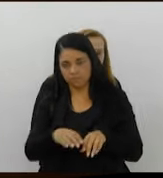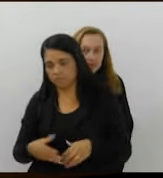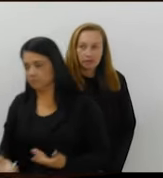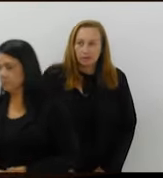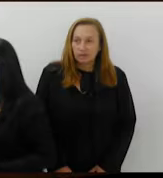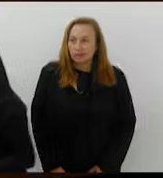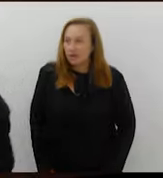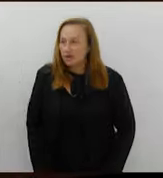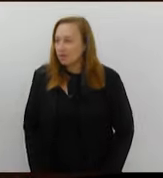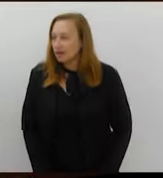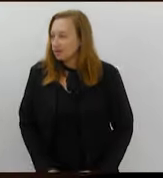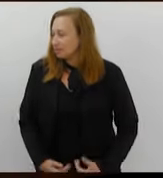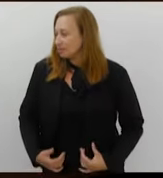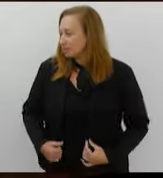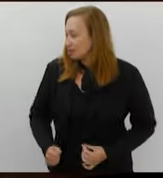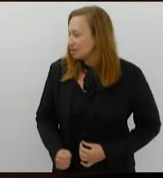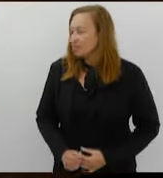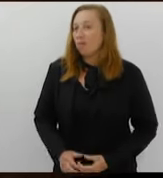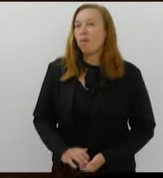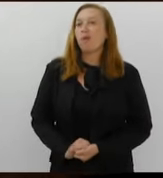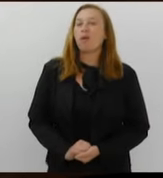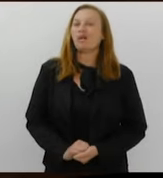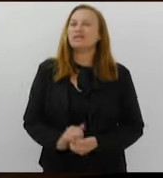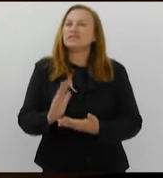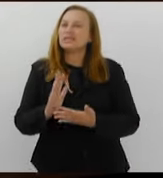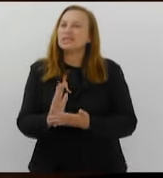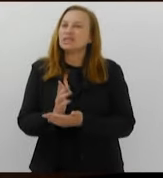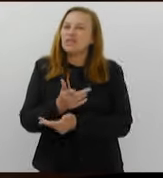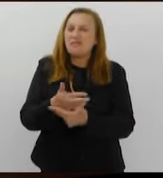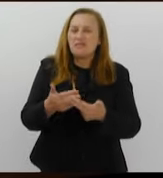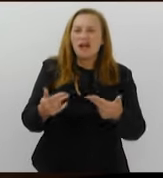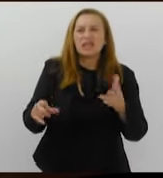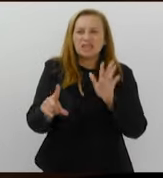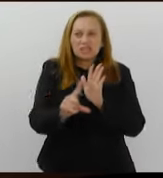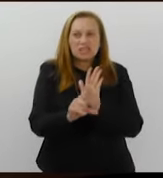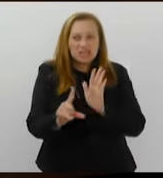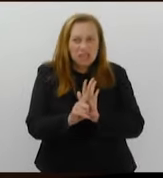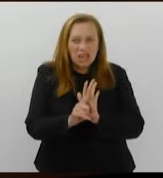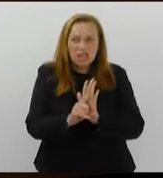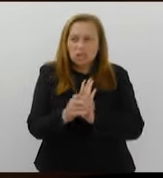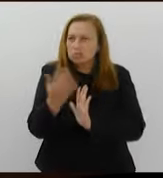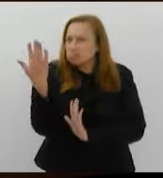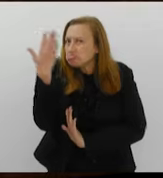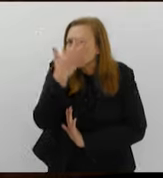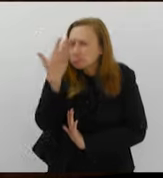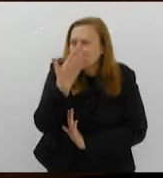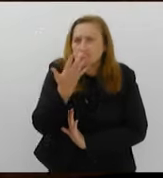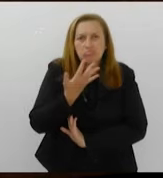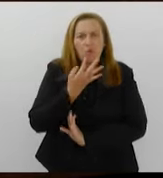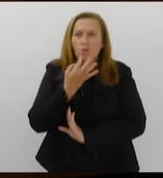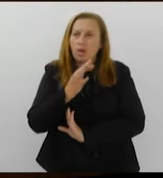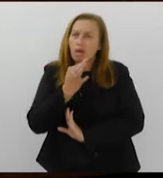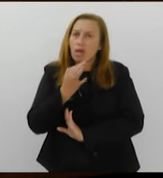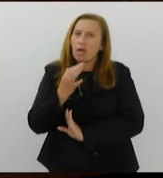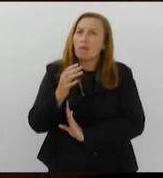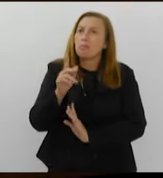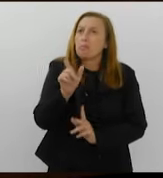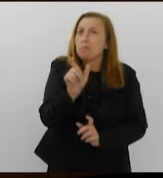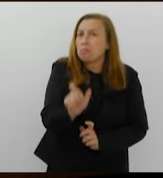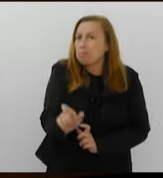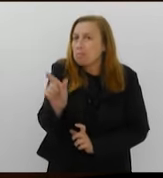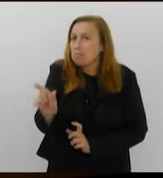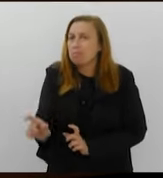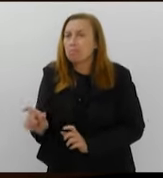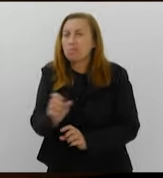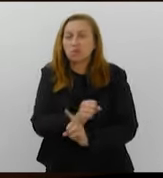Temos, como eu falo sempre, muitas vezes, muitas leis que são desconhecidas pela sociedade,